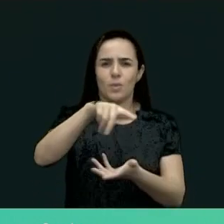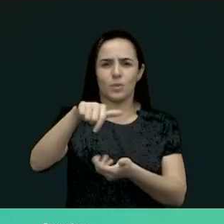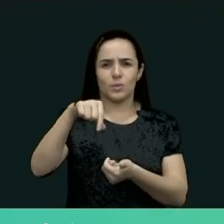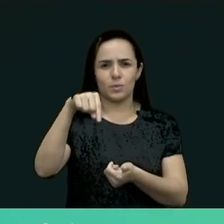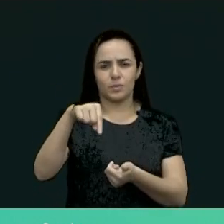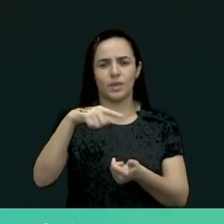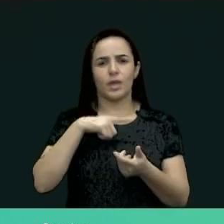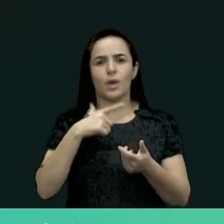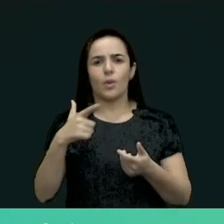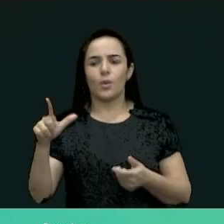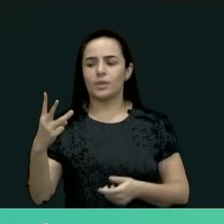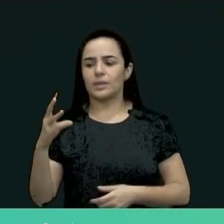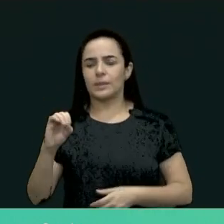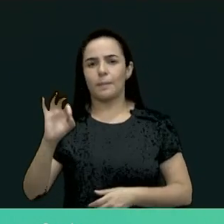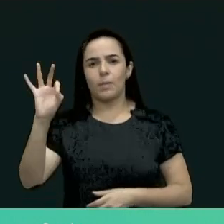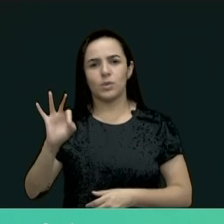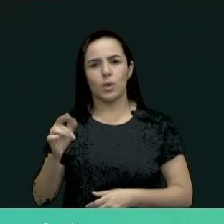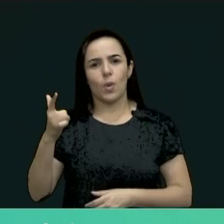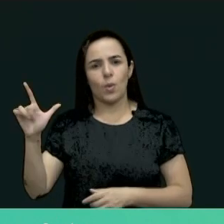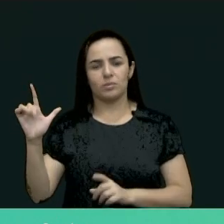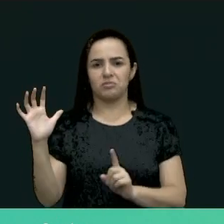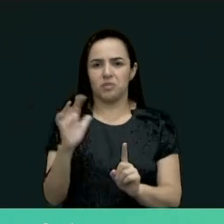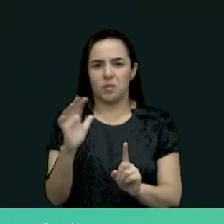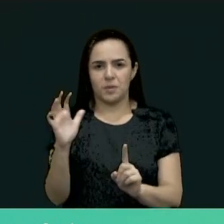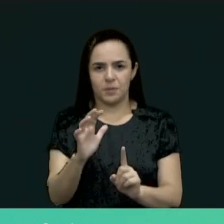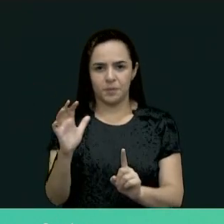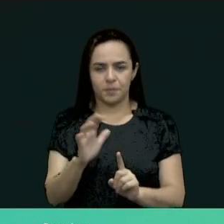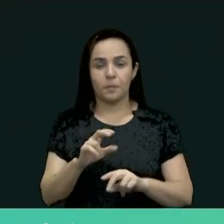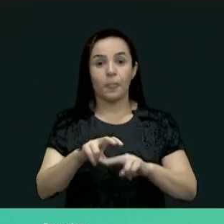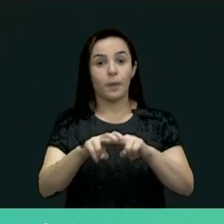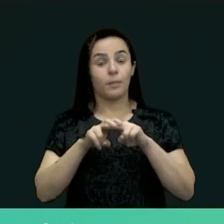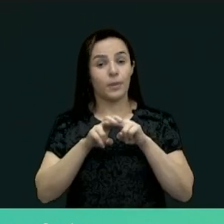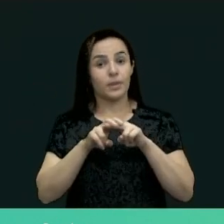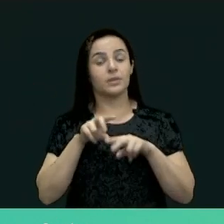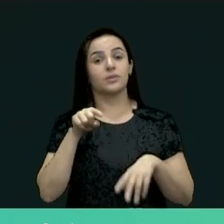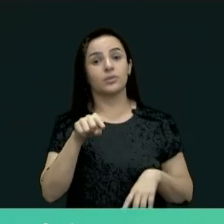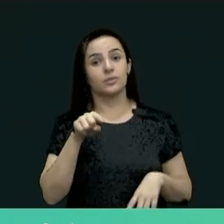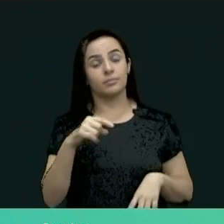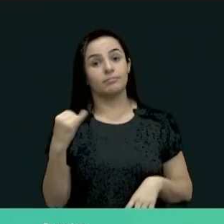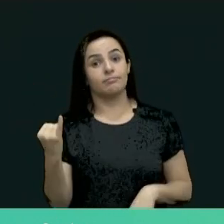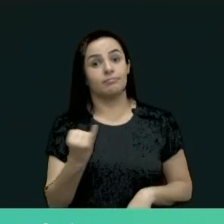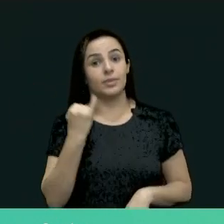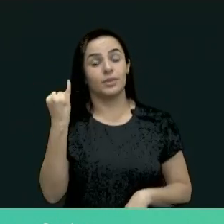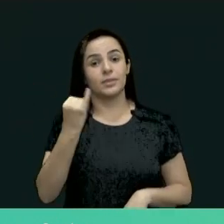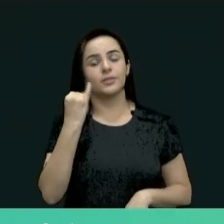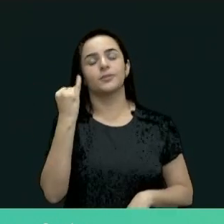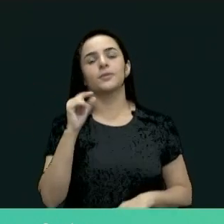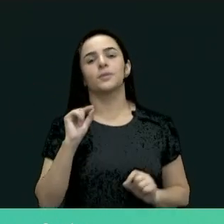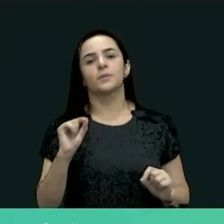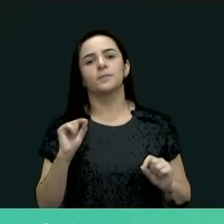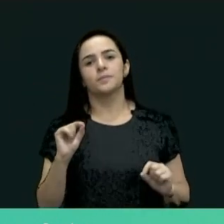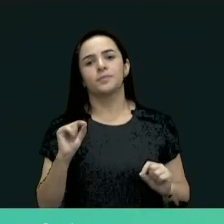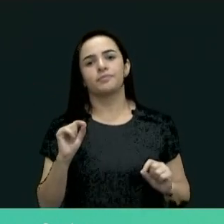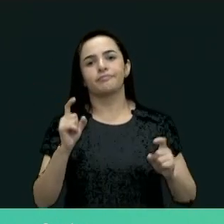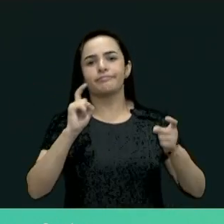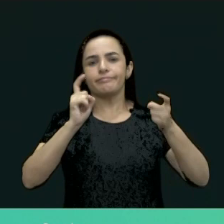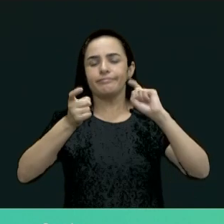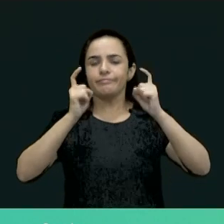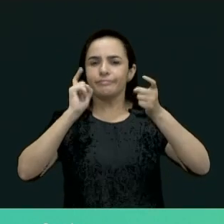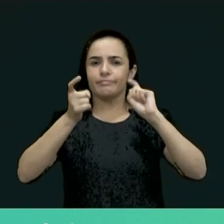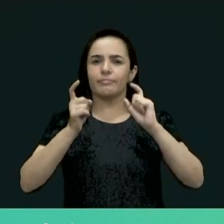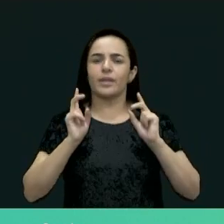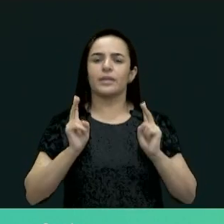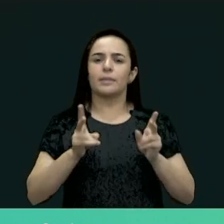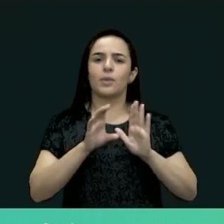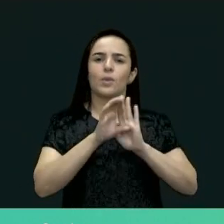outros processos produtivos. Desta forma, é muito relevante trazer para a discussão sempre